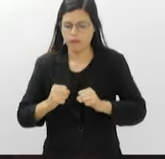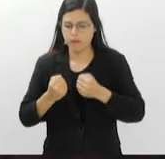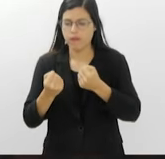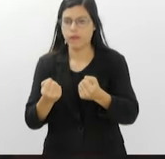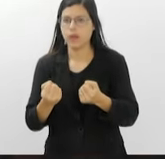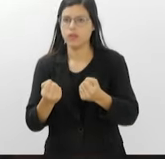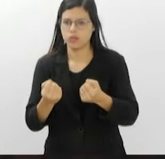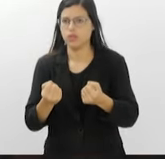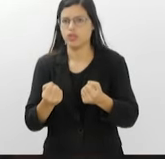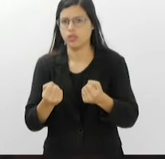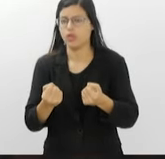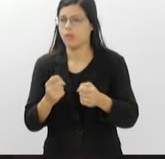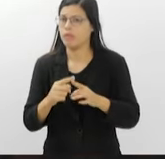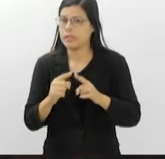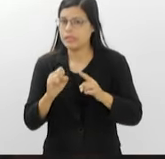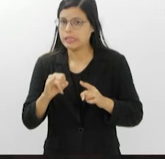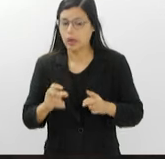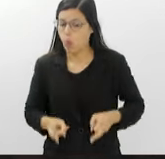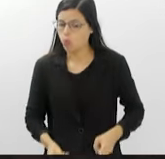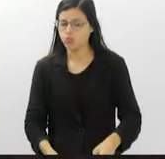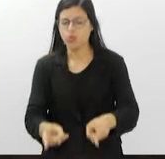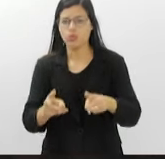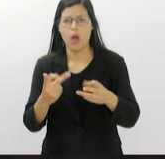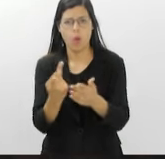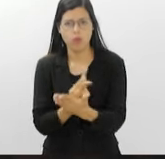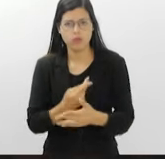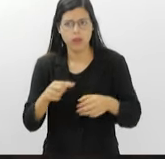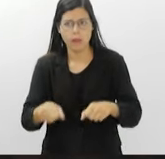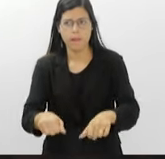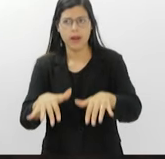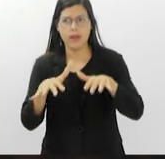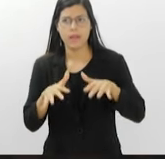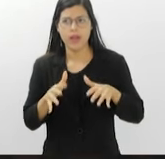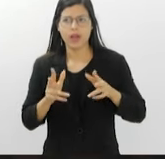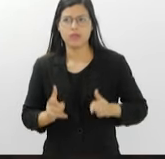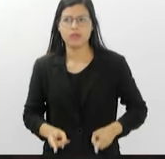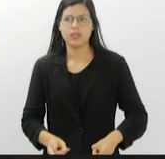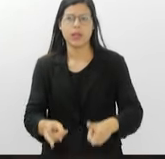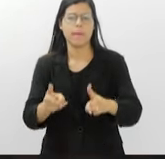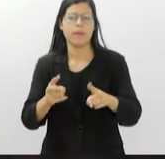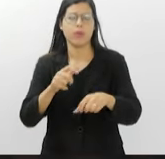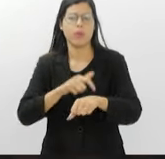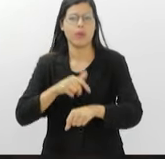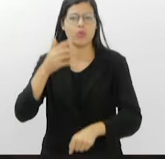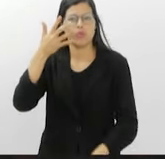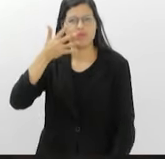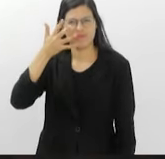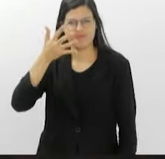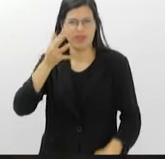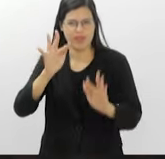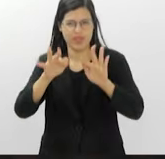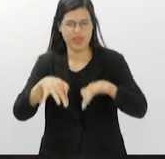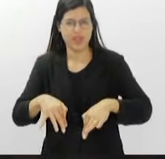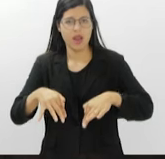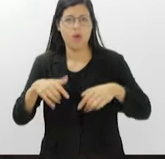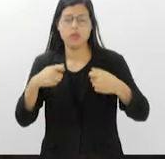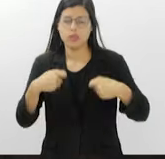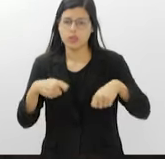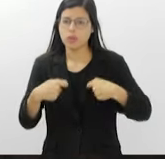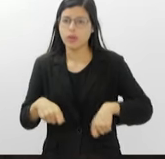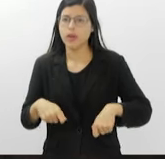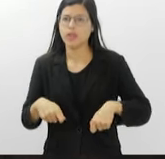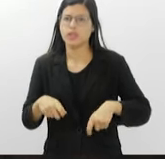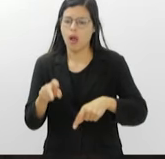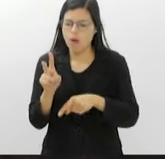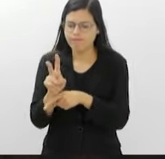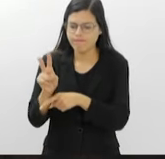do jeito que está acontecendo aqui no plenário, em especial toda vez no expediente final. Eu acho que a gente tem que cuidar da casa,